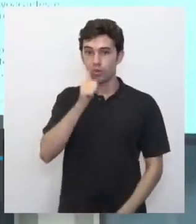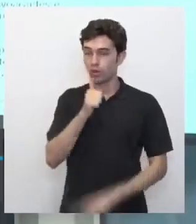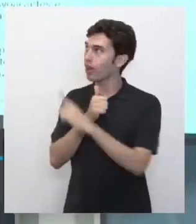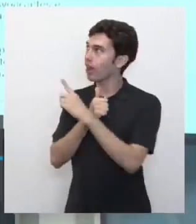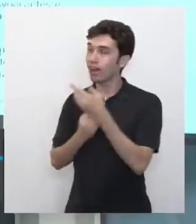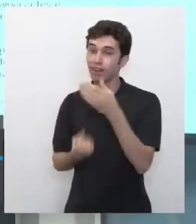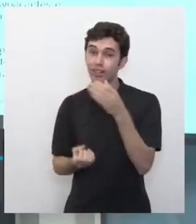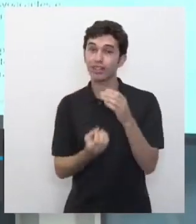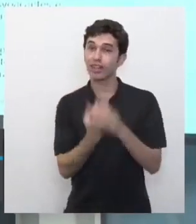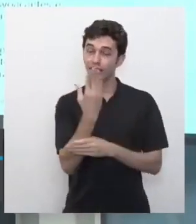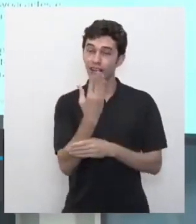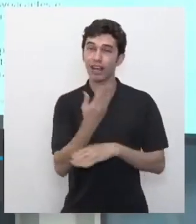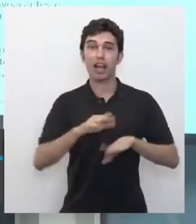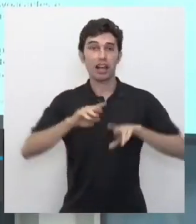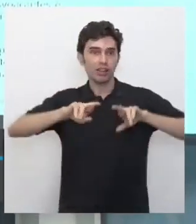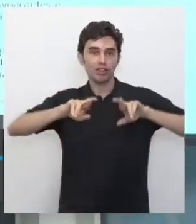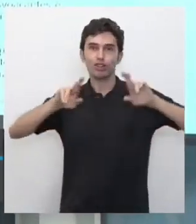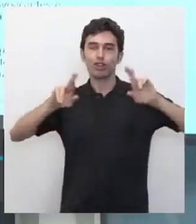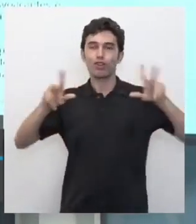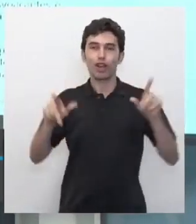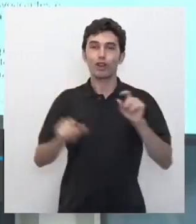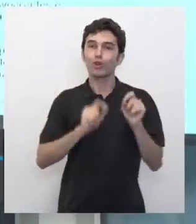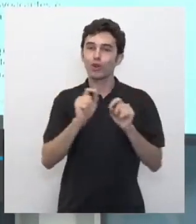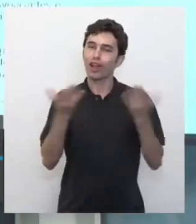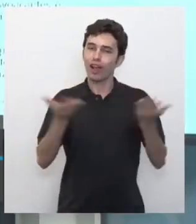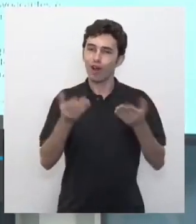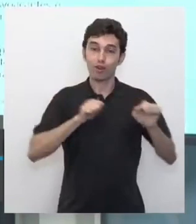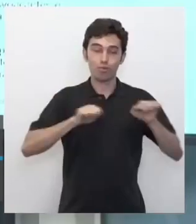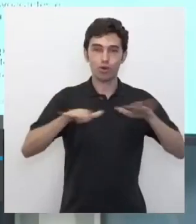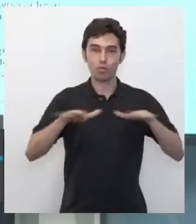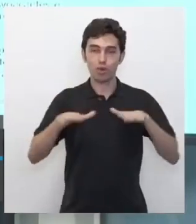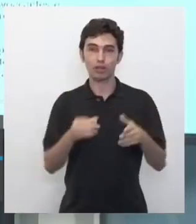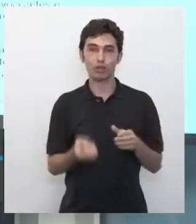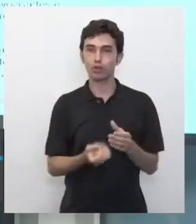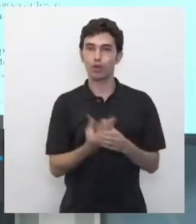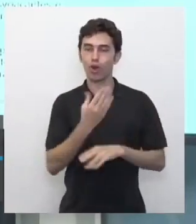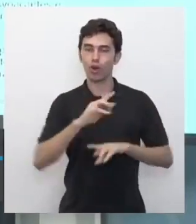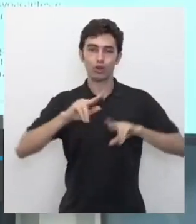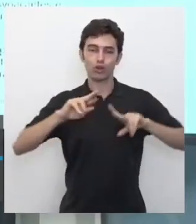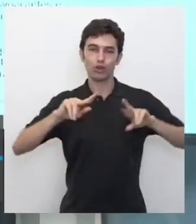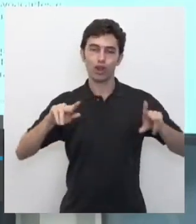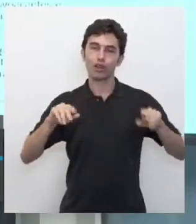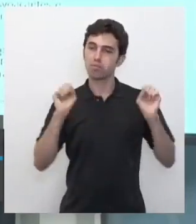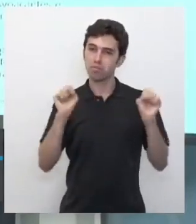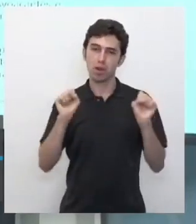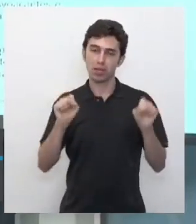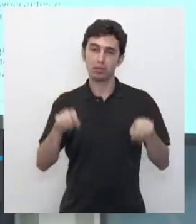isso passa a ser possível, e inclusive essa questão de a dança apresentar uma